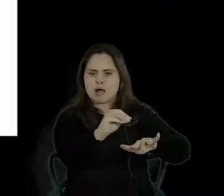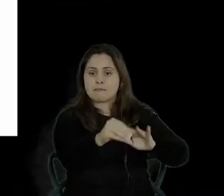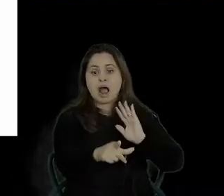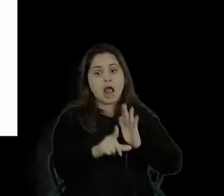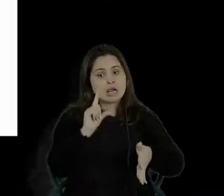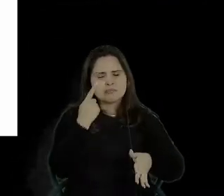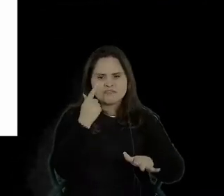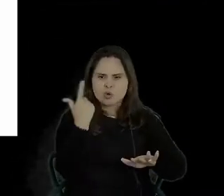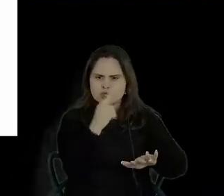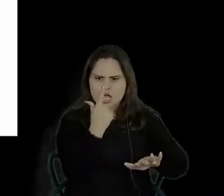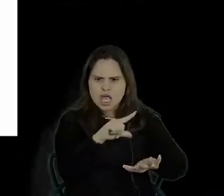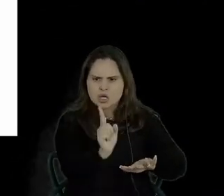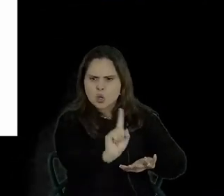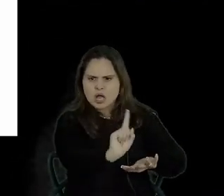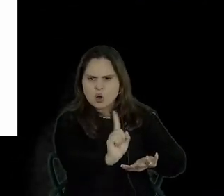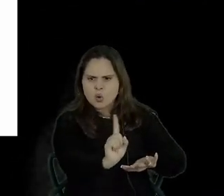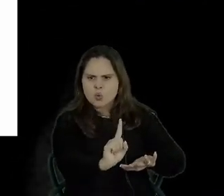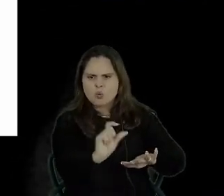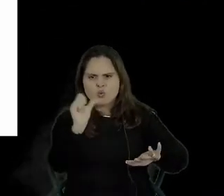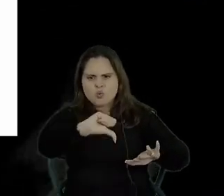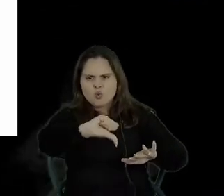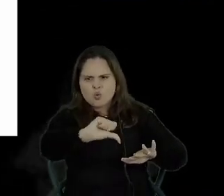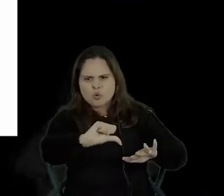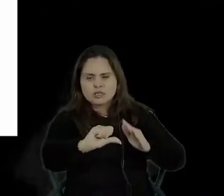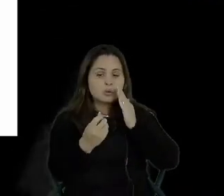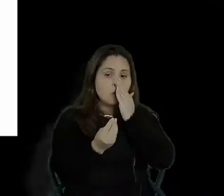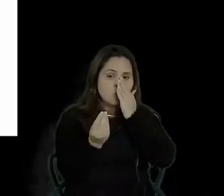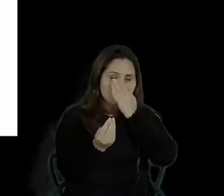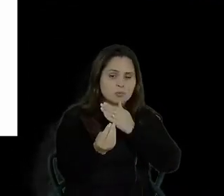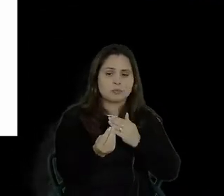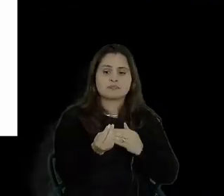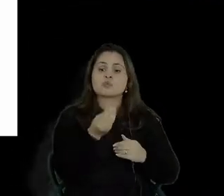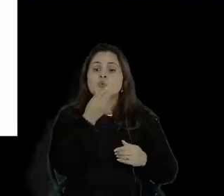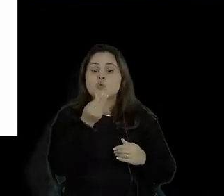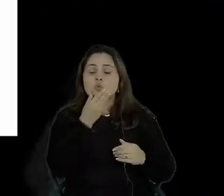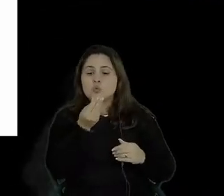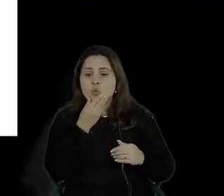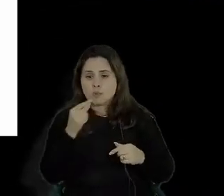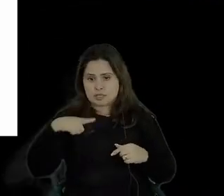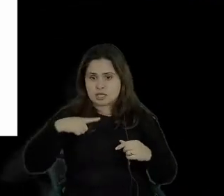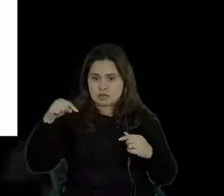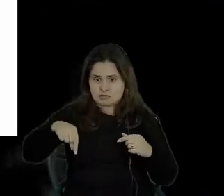sucesso? Inclusive, o Dr. Carlos Carijo está aqui, cirurgião cardíaco, Dr.